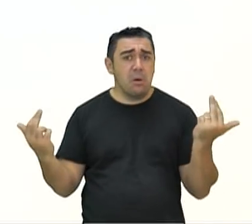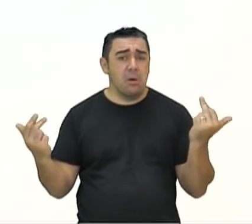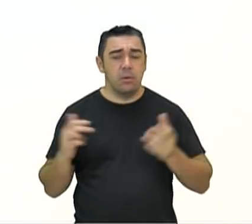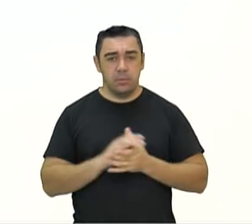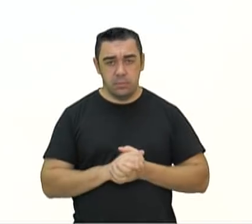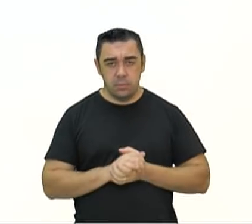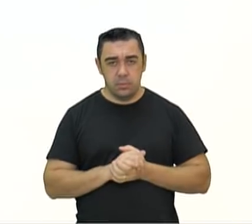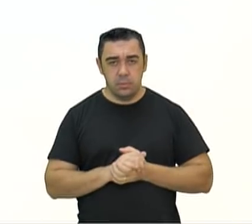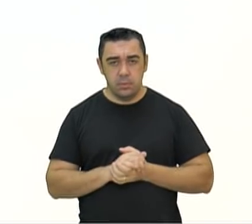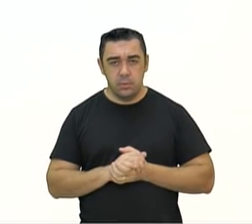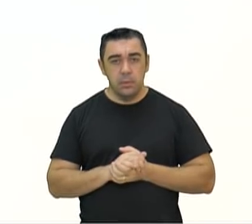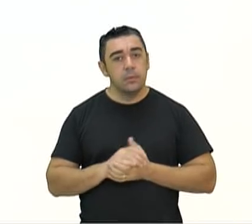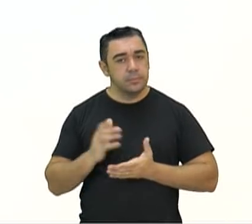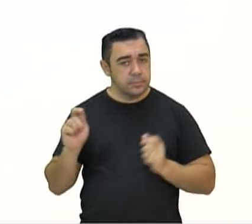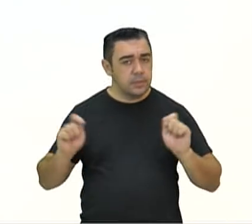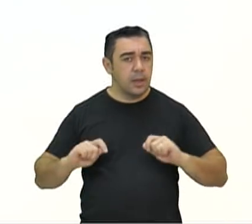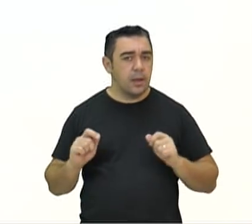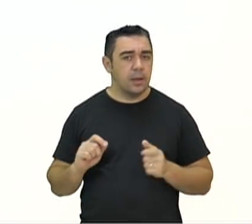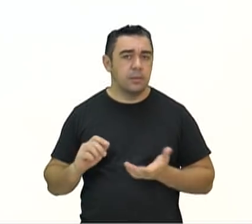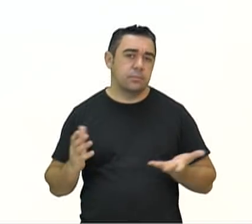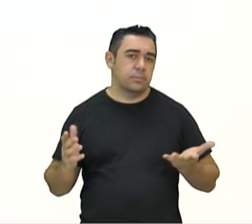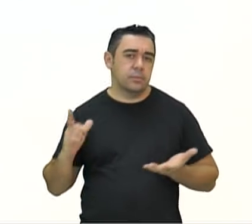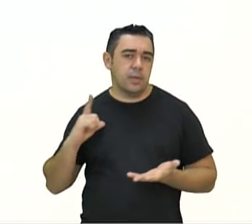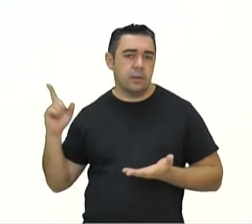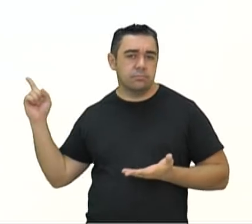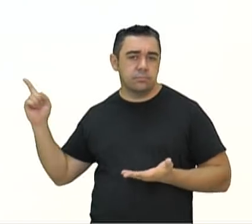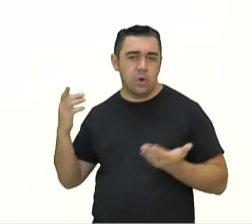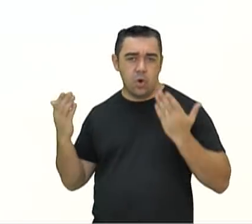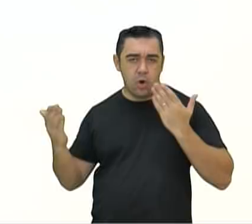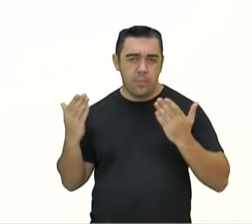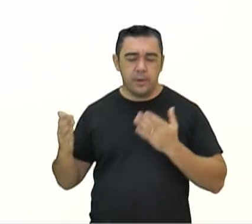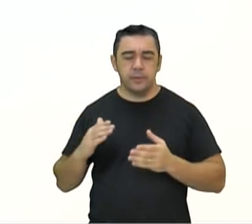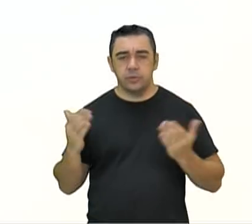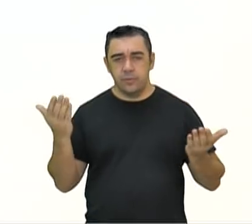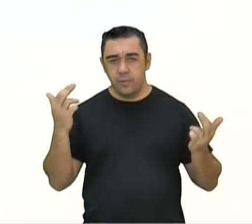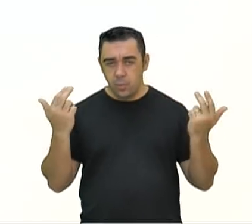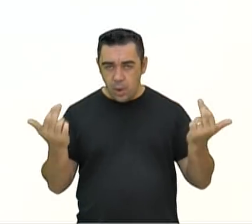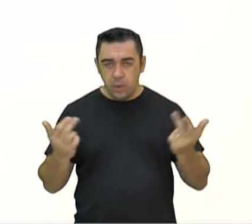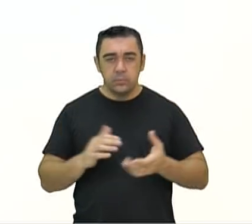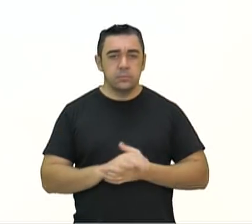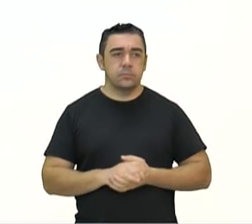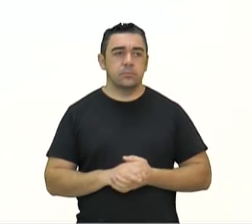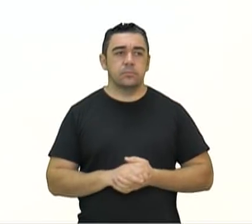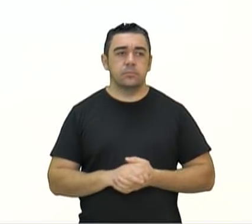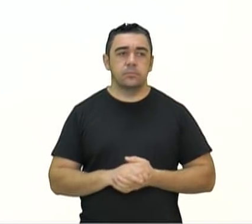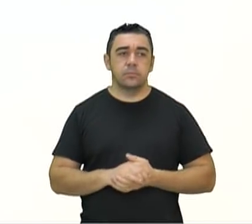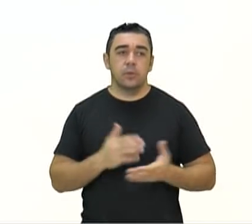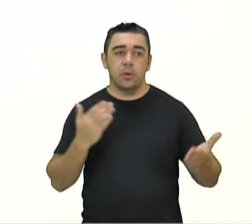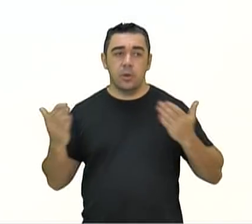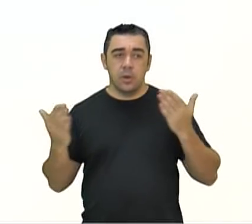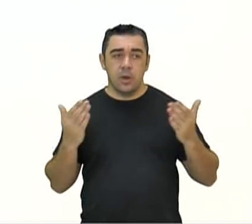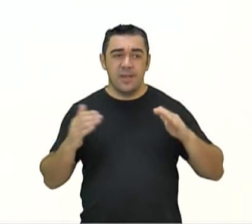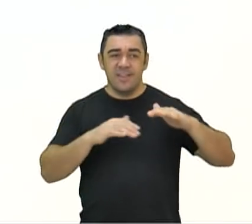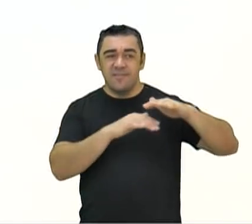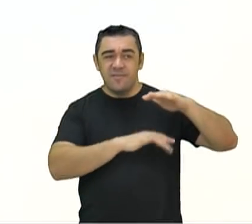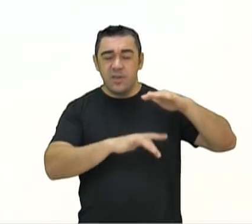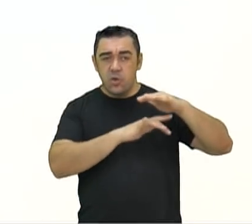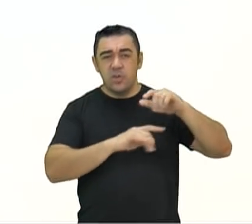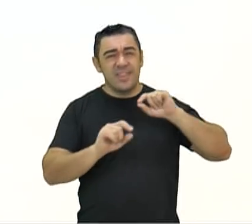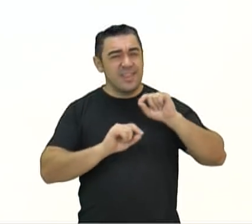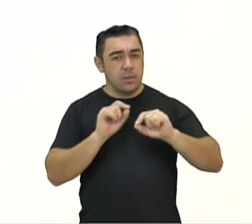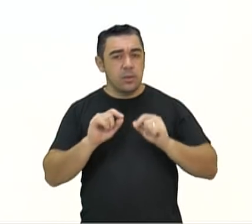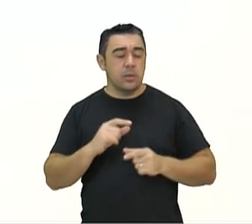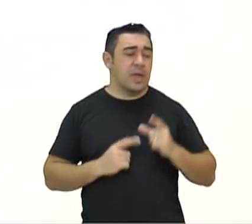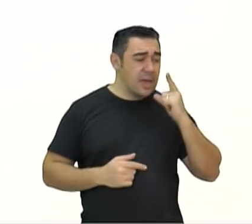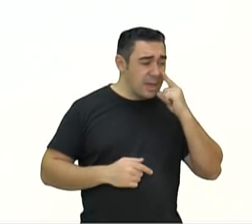bonito quanto o cão. Eu tenho aqui o comparativo de igualdade. E no comparativo de inferioridade, eu tenho